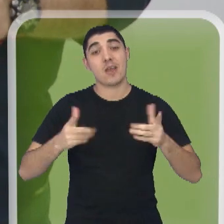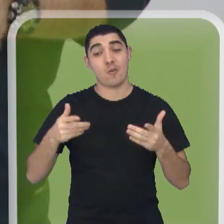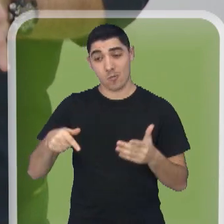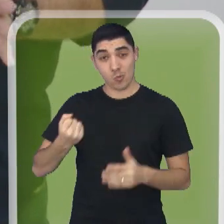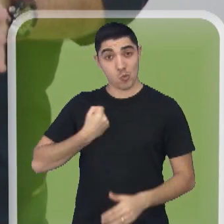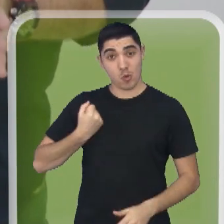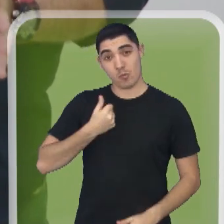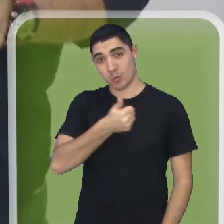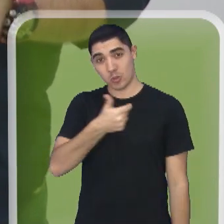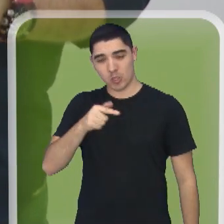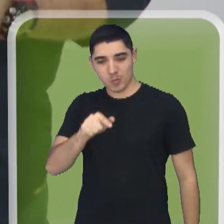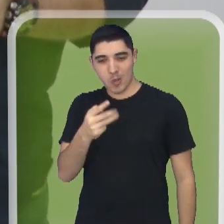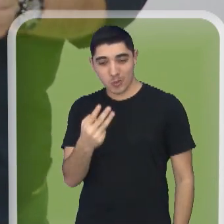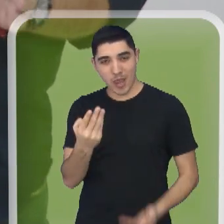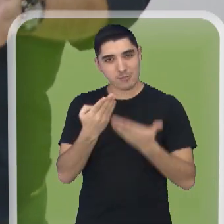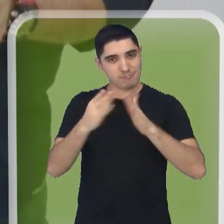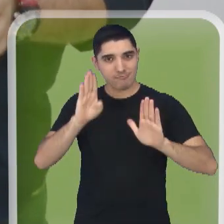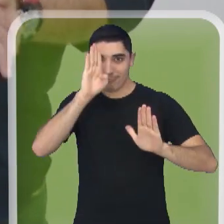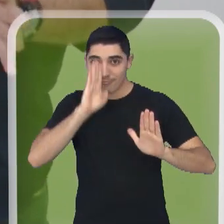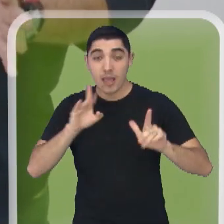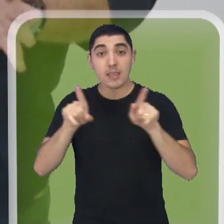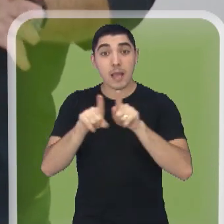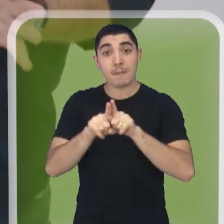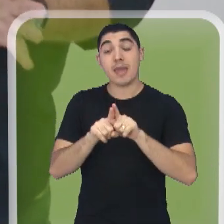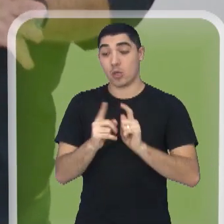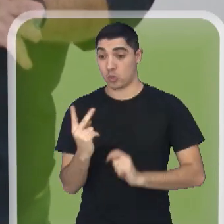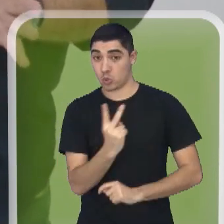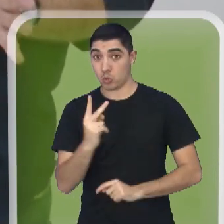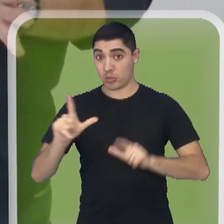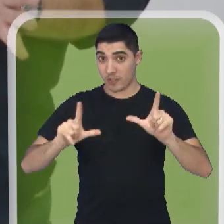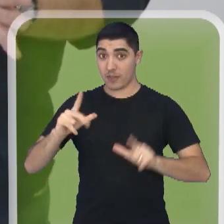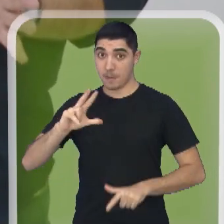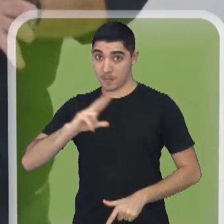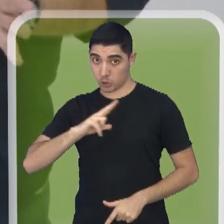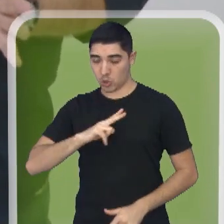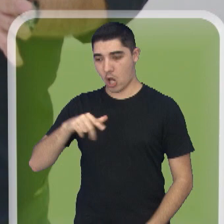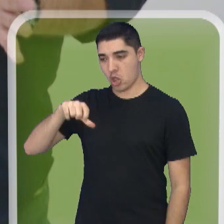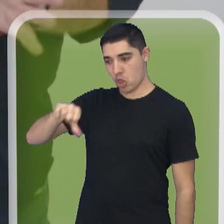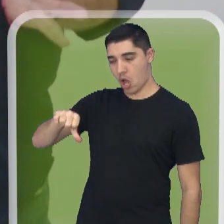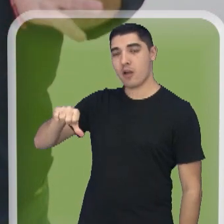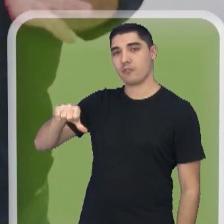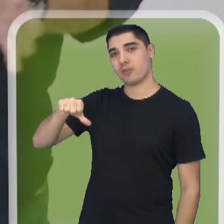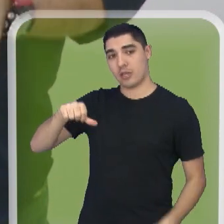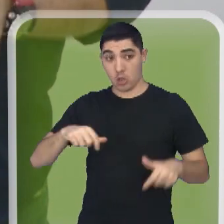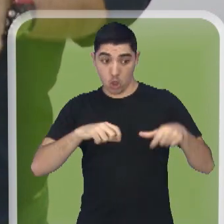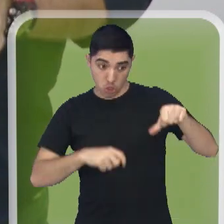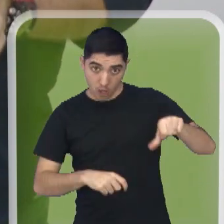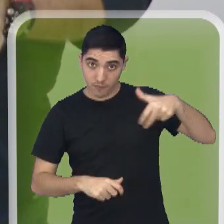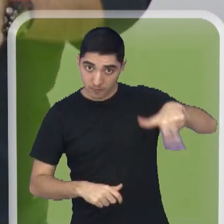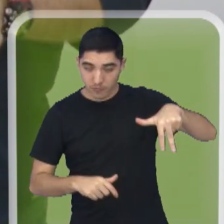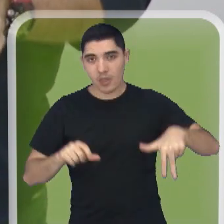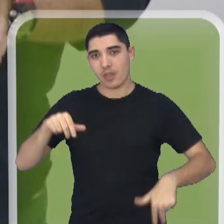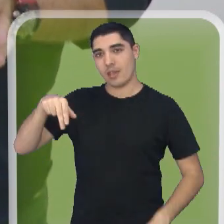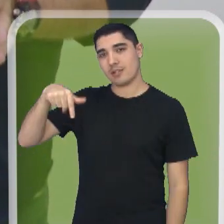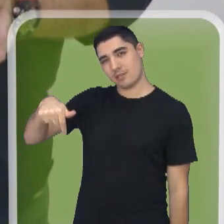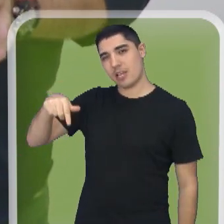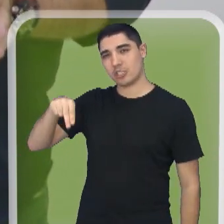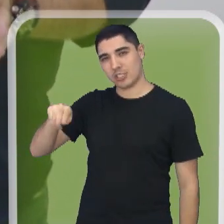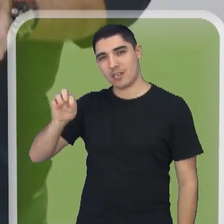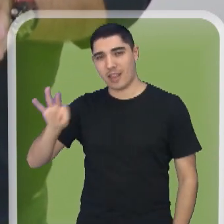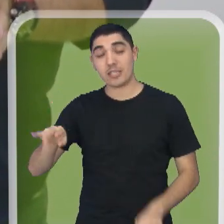Canal 12.3 em TV aberta, além do canal 7 da NET 9 da Vivo TV. Estamos também na internet em